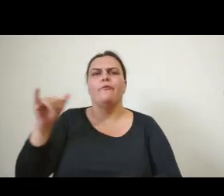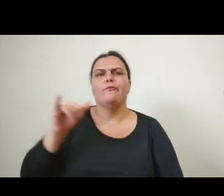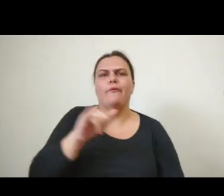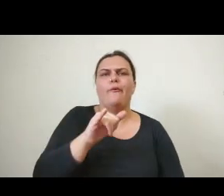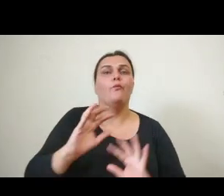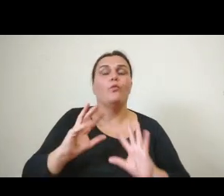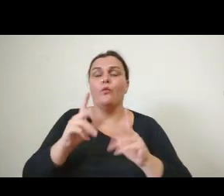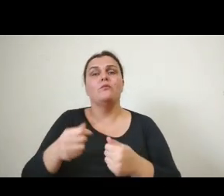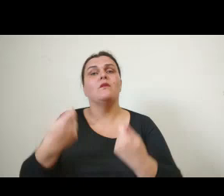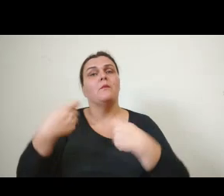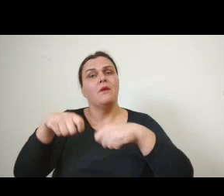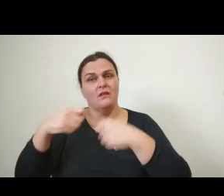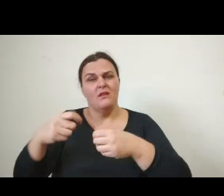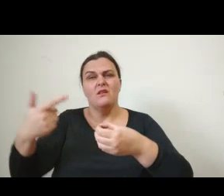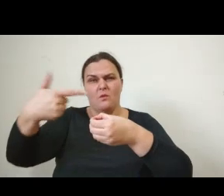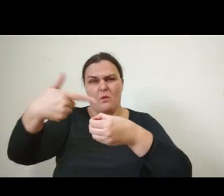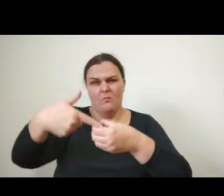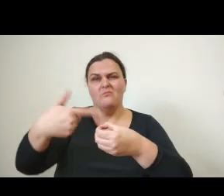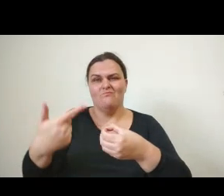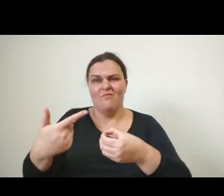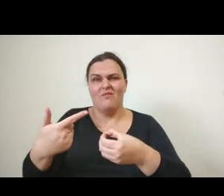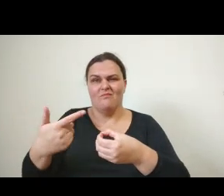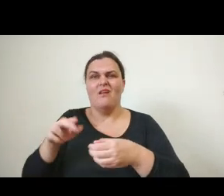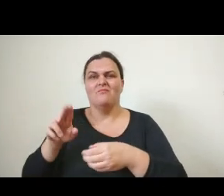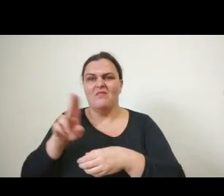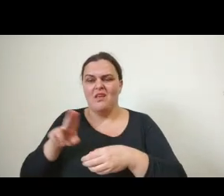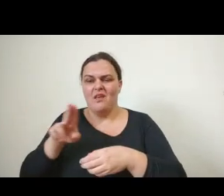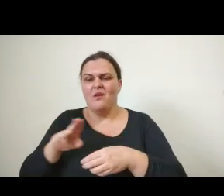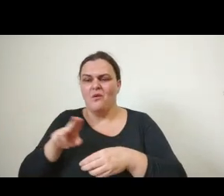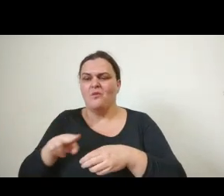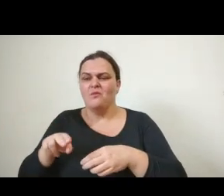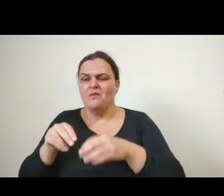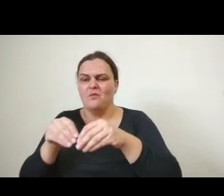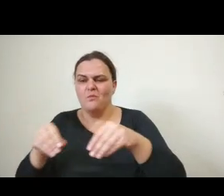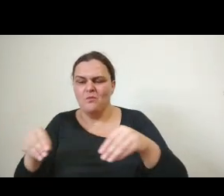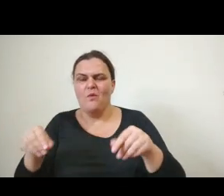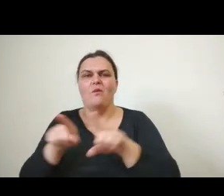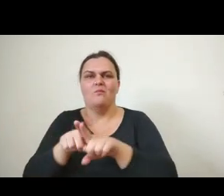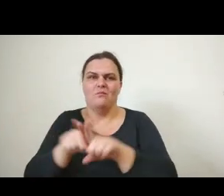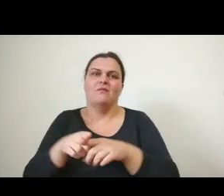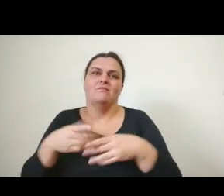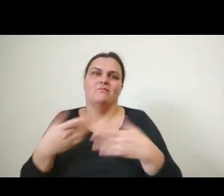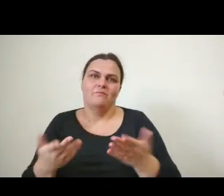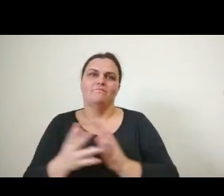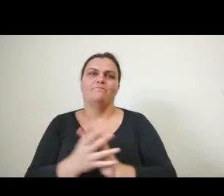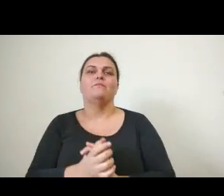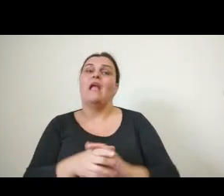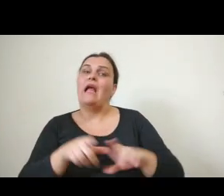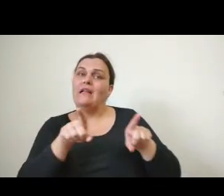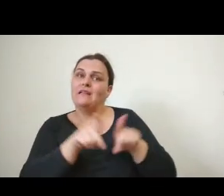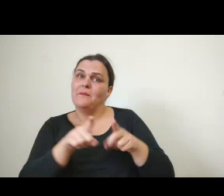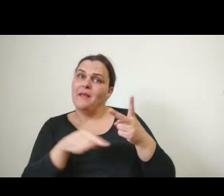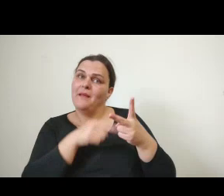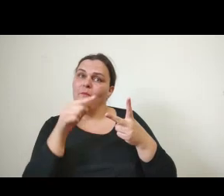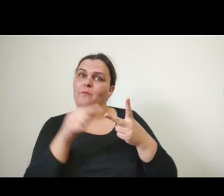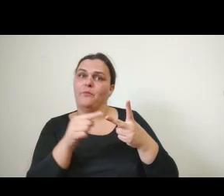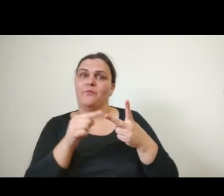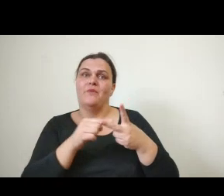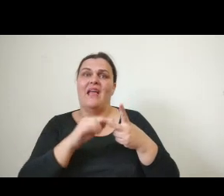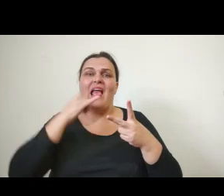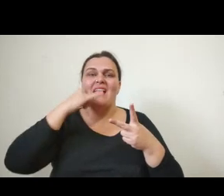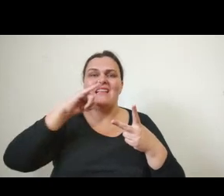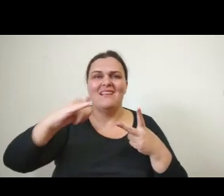fósseis. Na geração de energia, a gente tem, por exemplo, as termoelétricas, né, que podem utilizar carvão mineral,